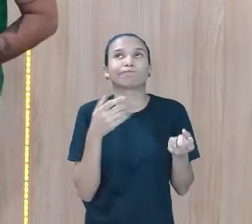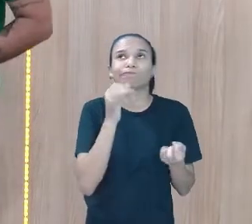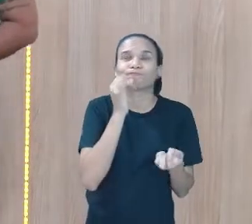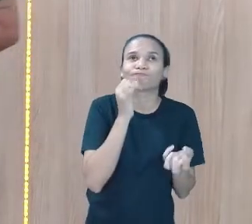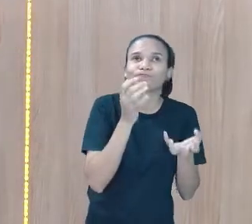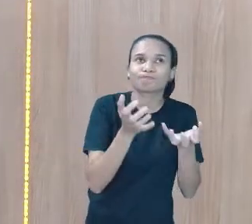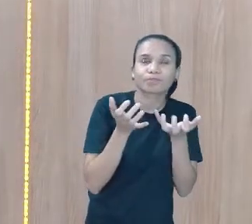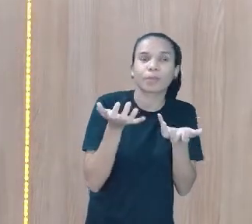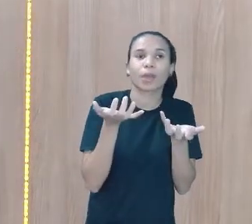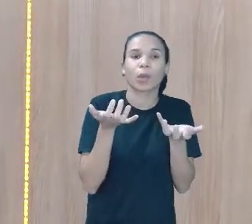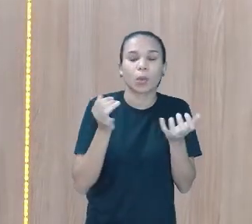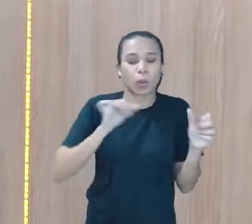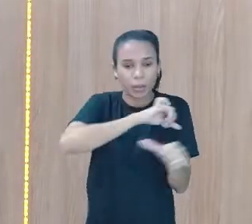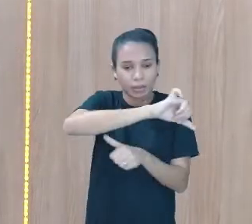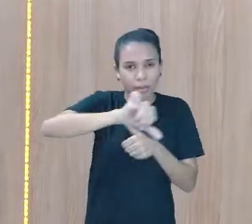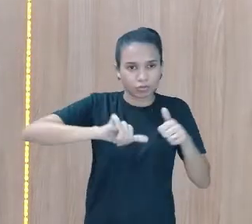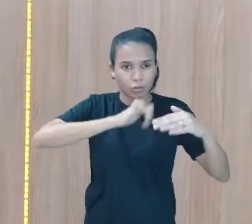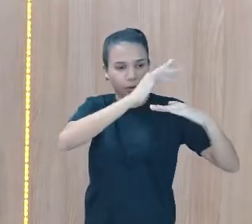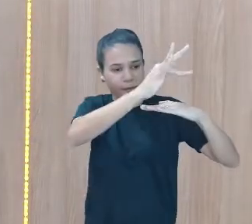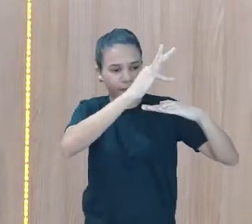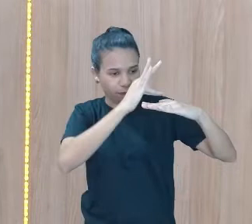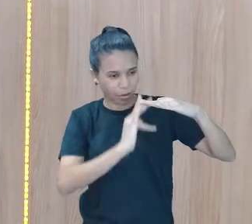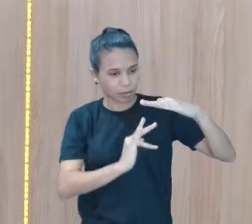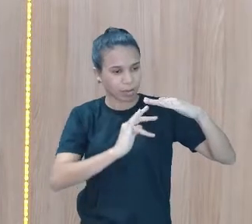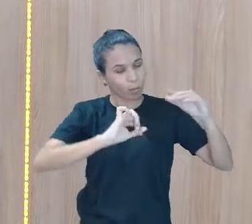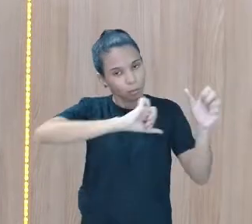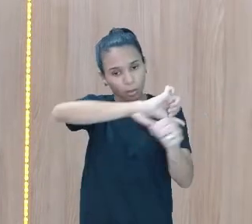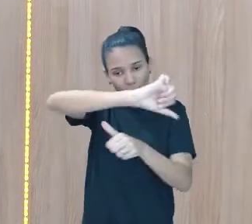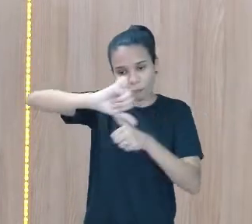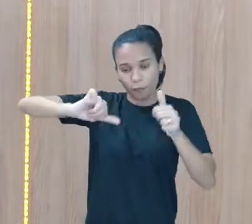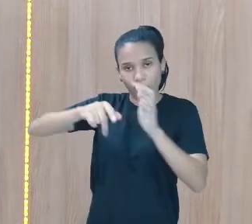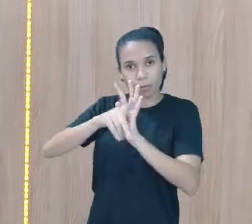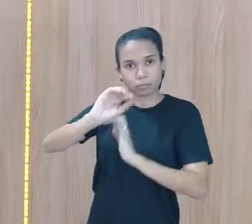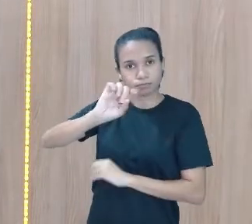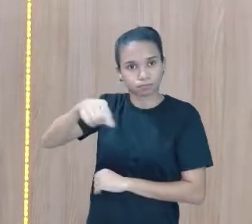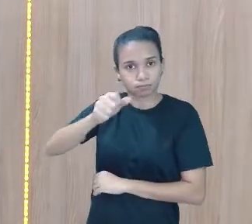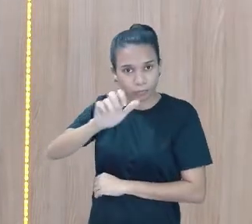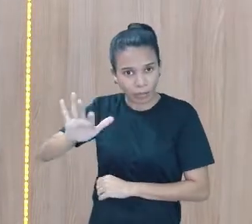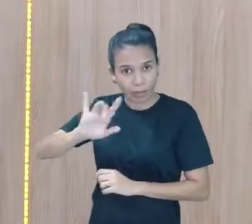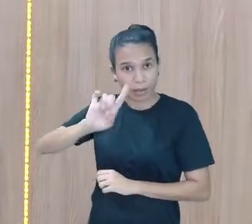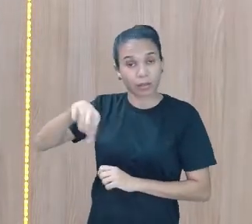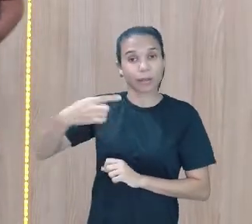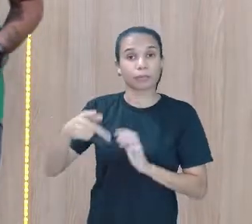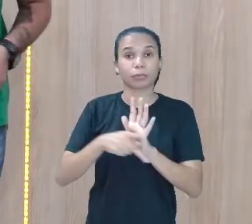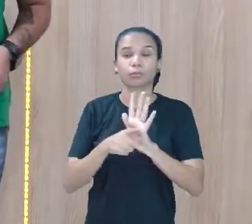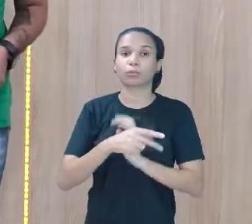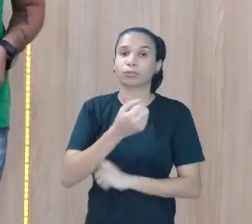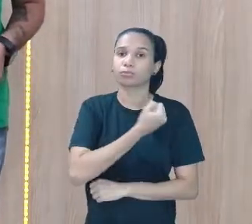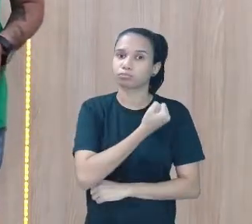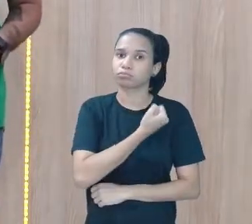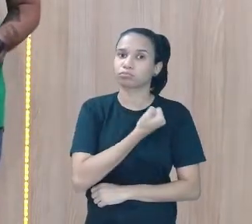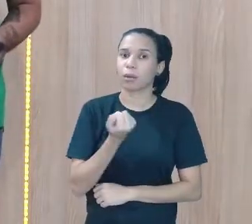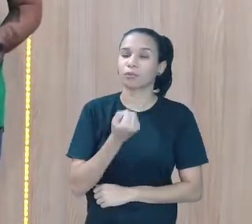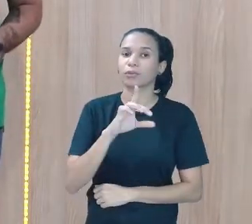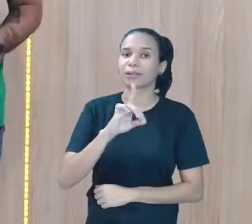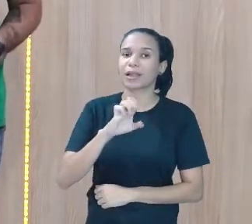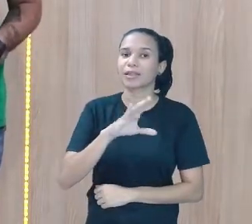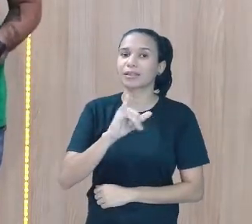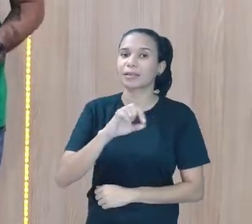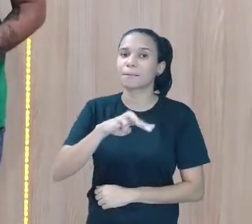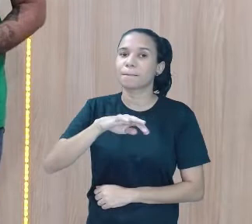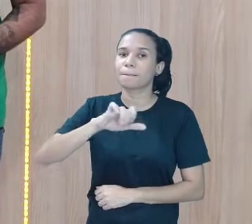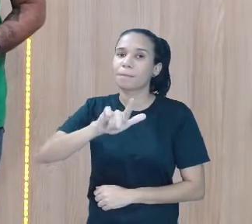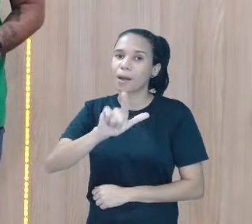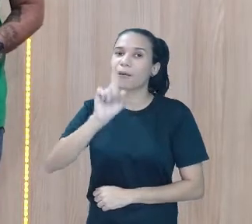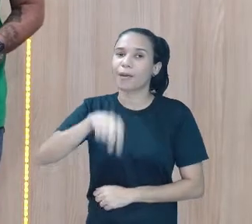queira transformar a fração ordinária em uma fração decimal para depois transformar no número decimal, é o que a gente